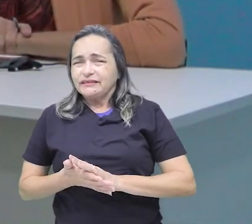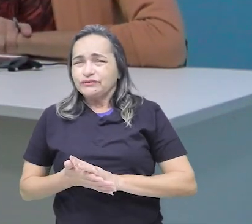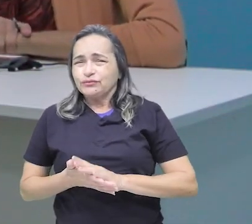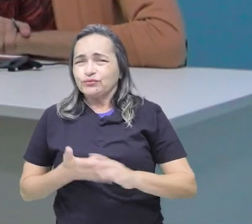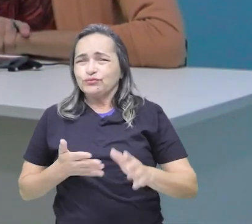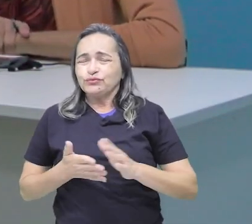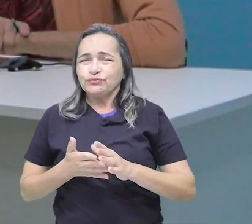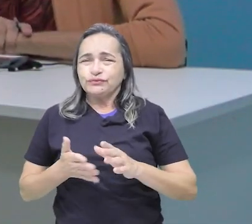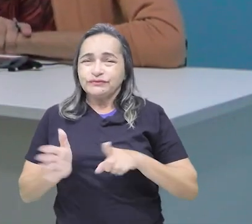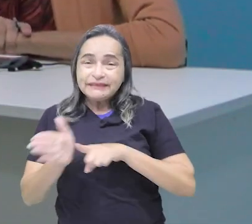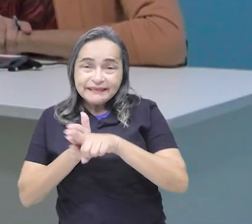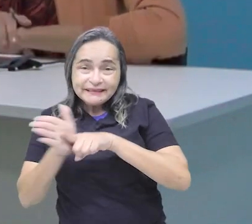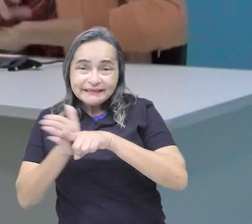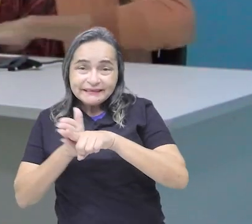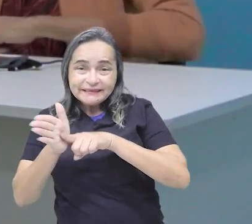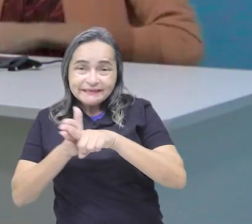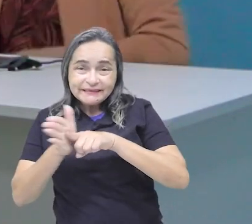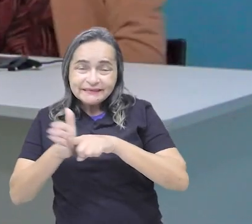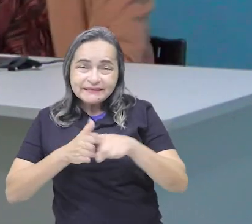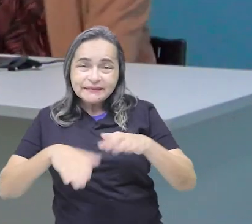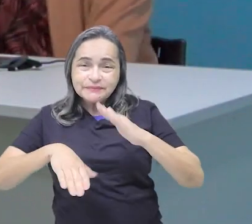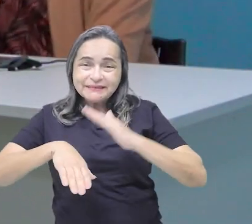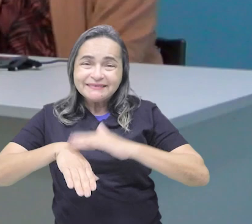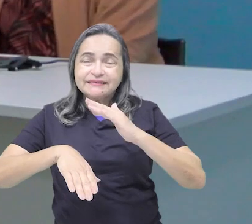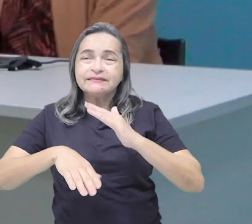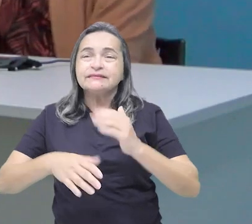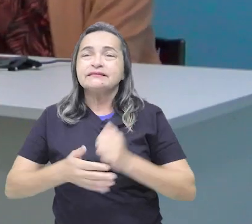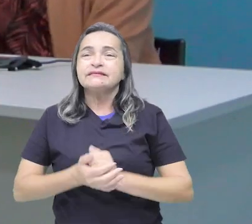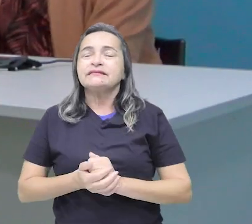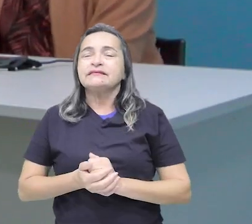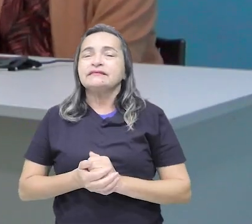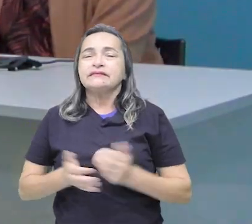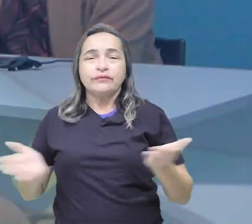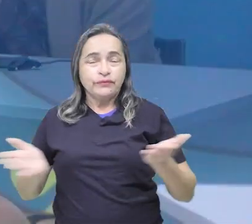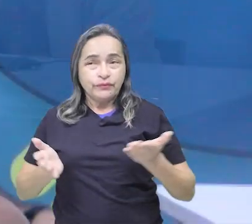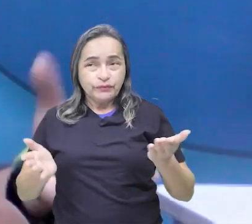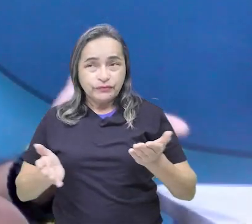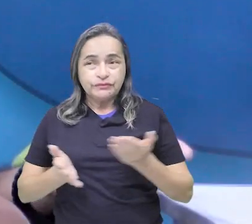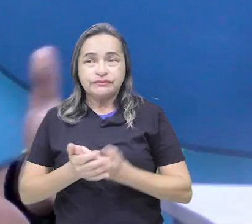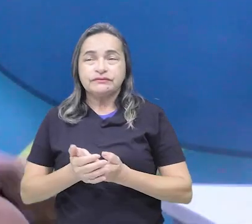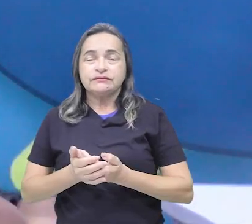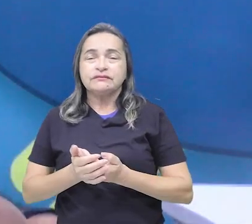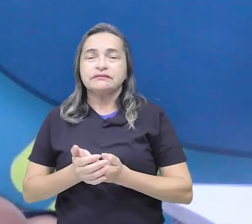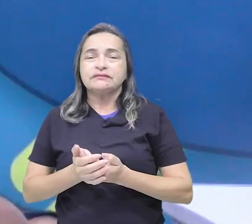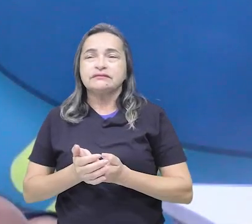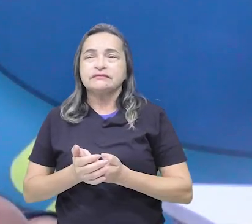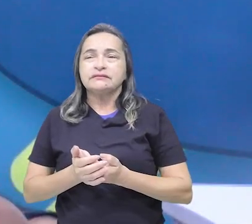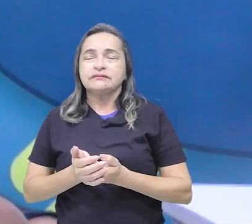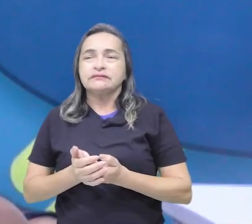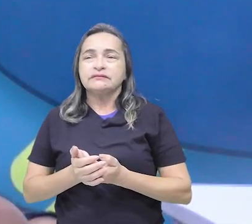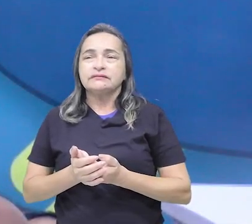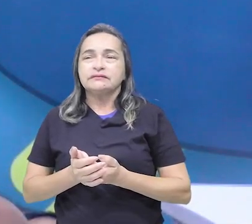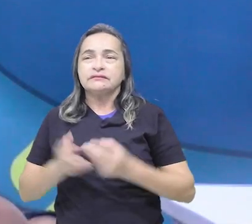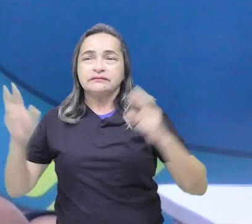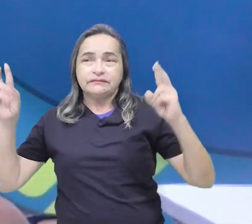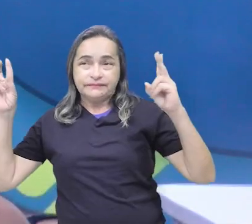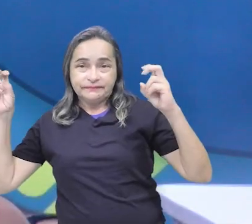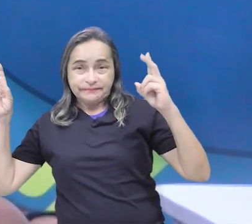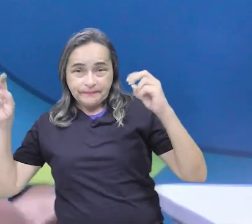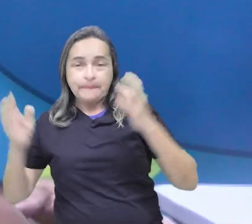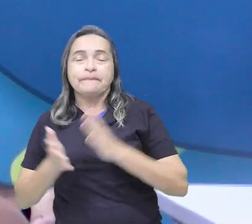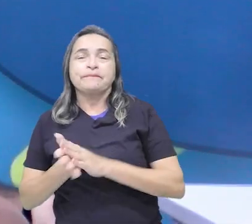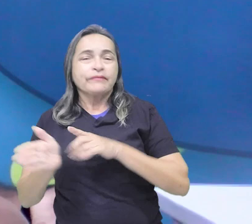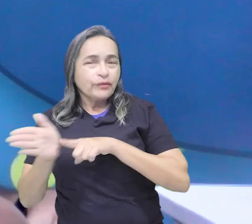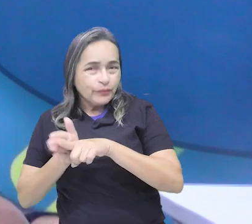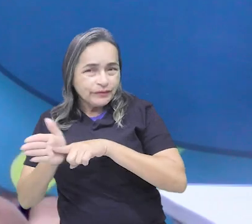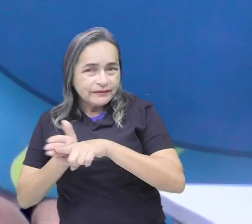Hoje, o nosso exame de rastreamento padrão ouro, né, que a gente utiliza dentro dessa perspectiva que a gente está falando, é o PSA. Né?